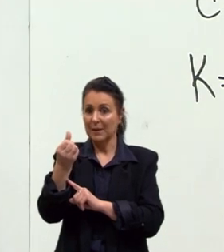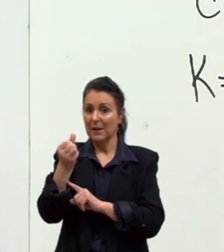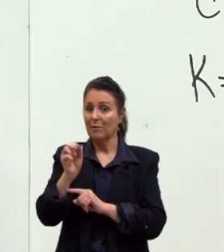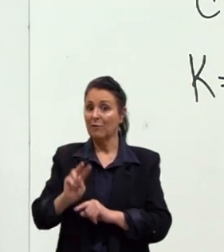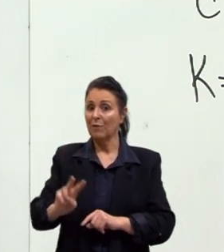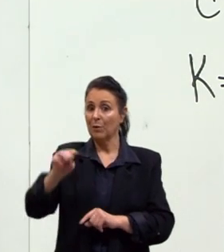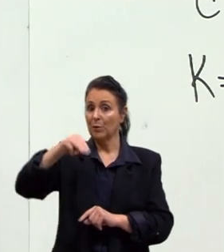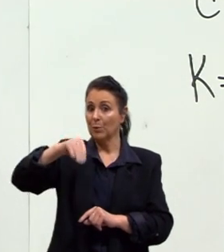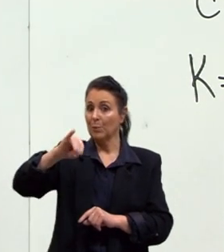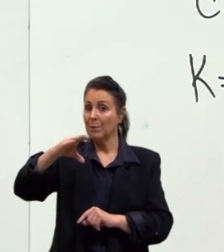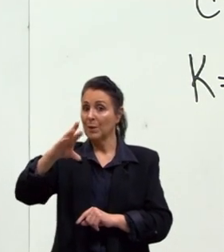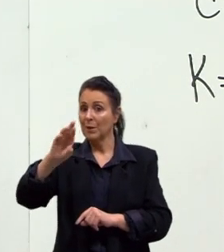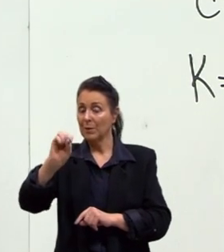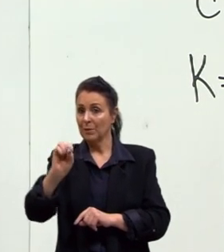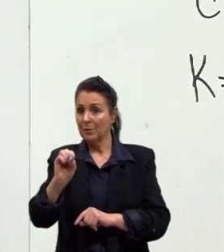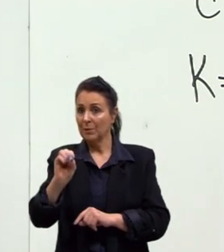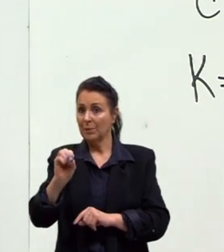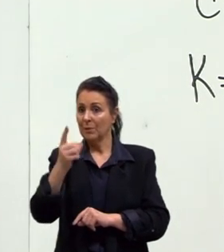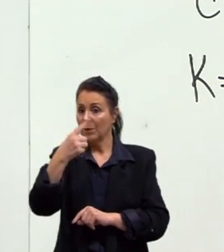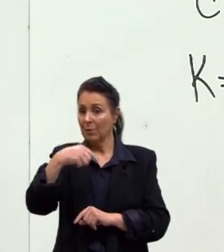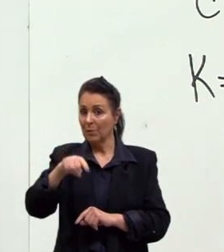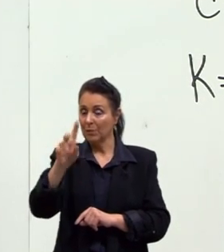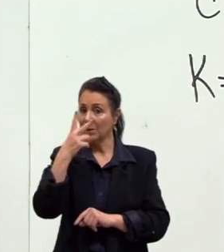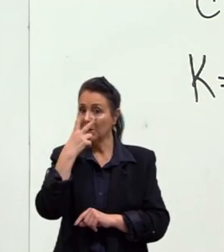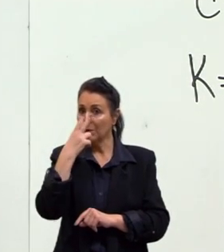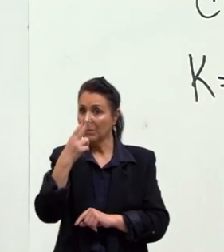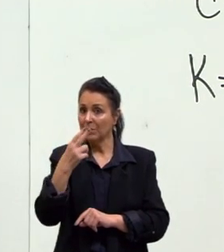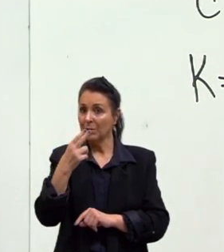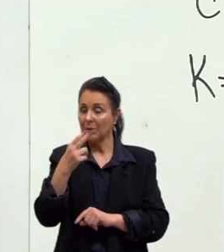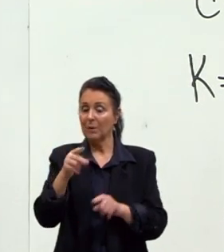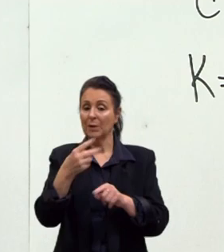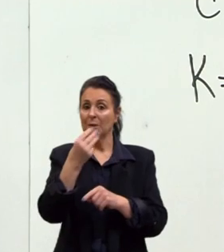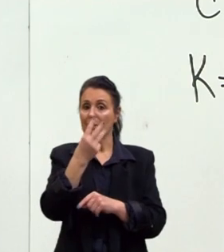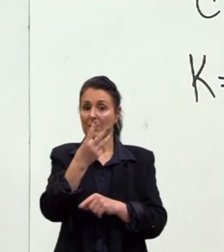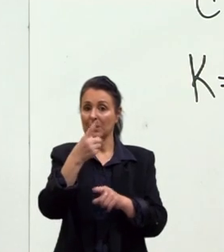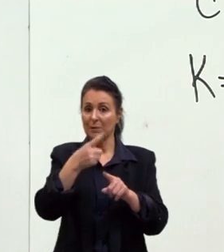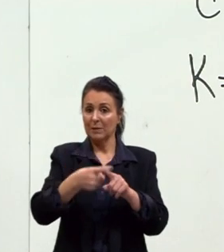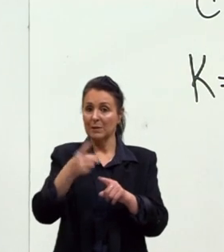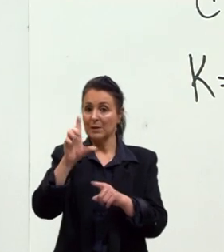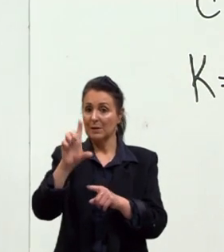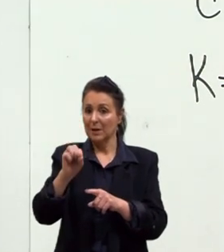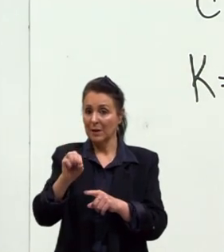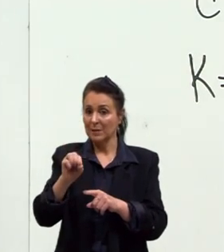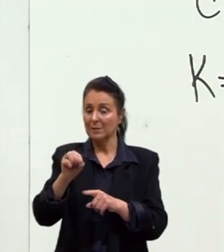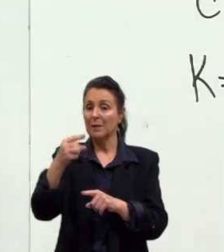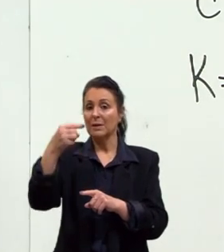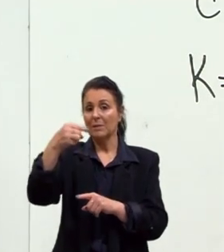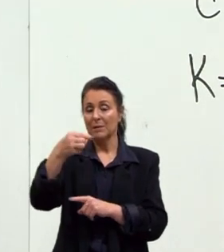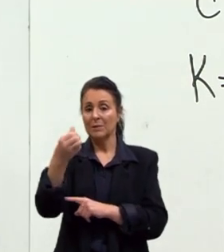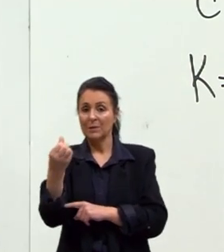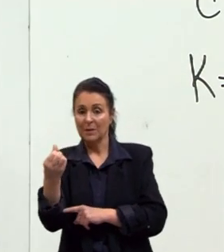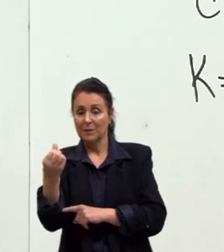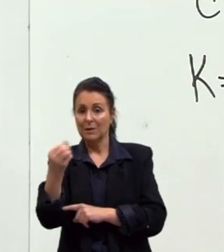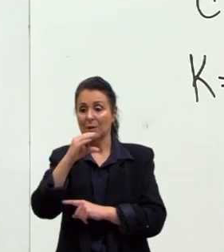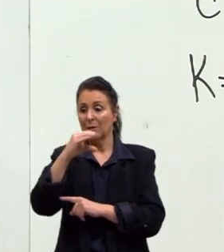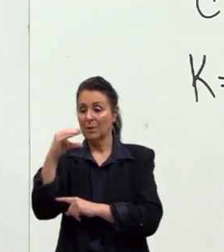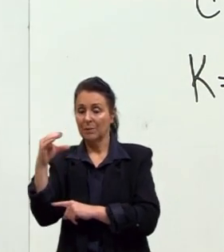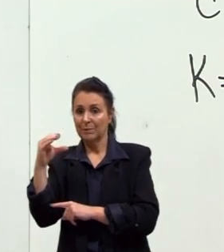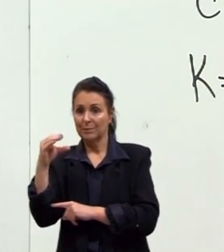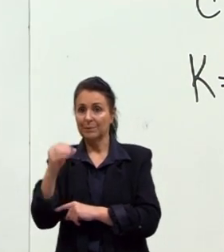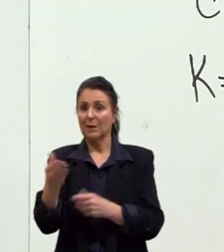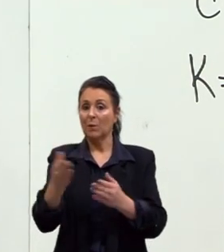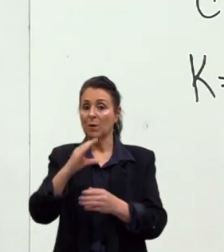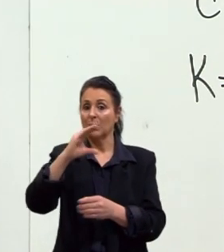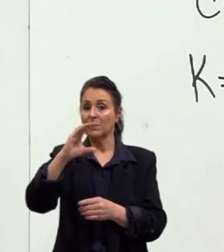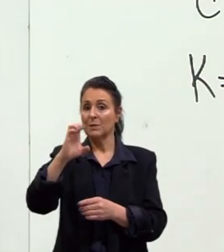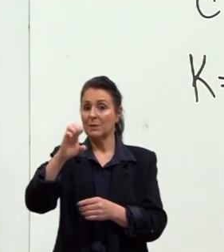micro e aqui é igual né gente vai botar vezes dessa na - 6 volumes já o